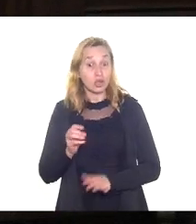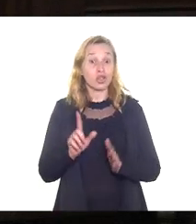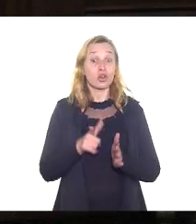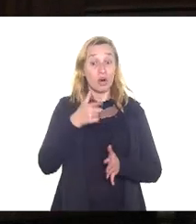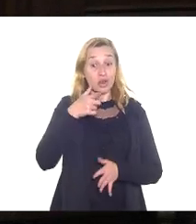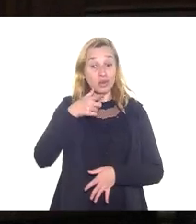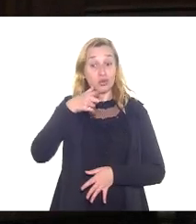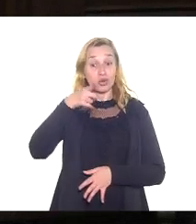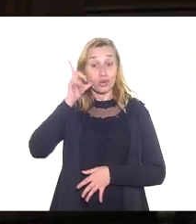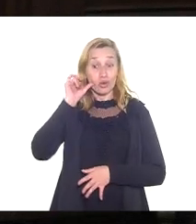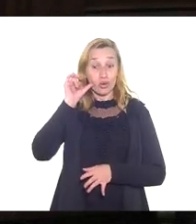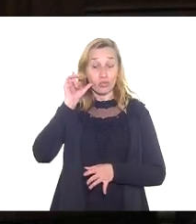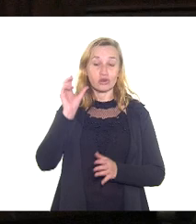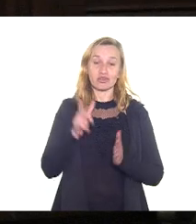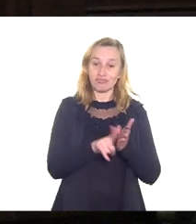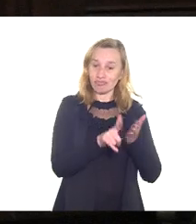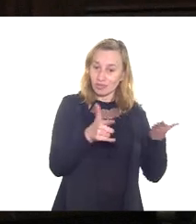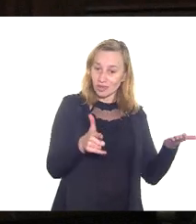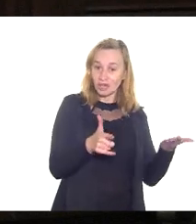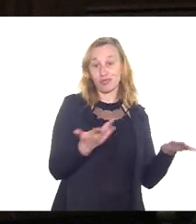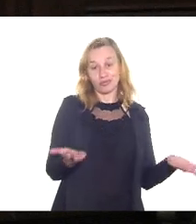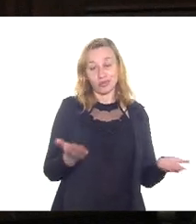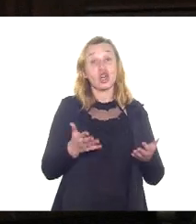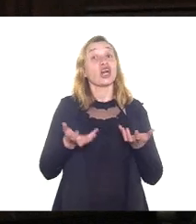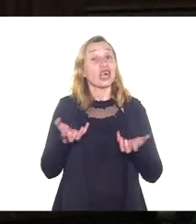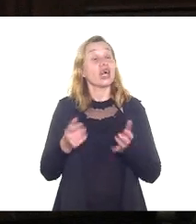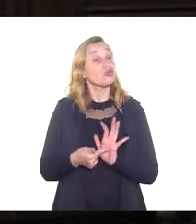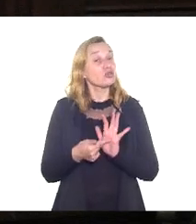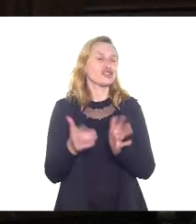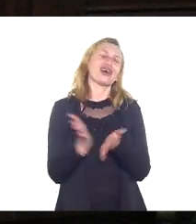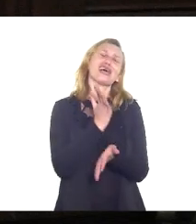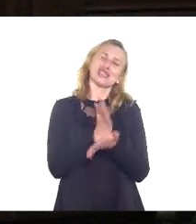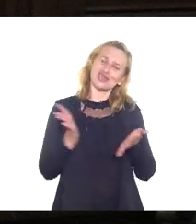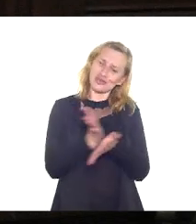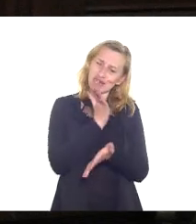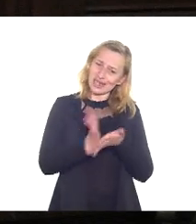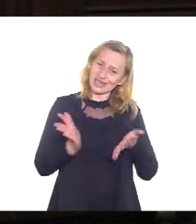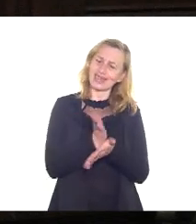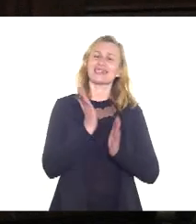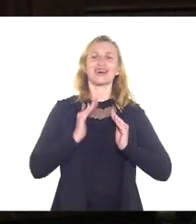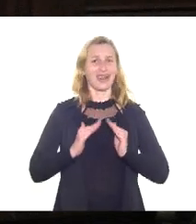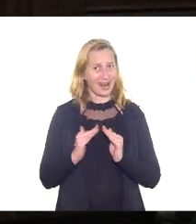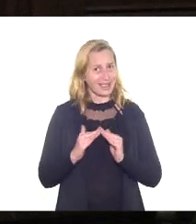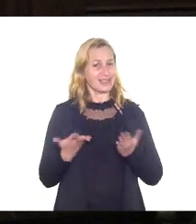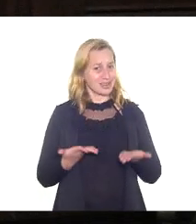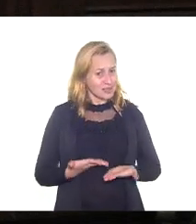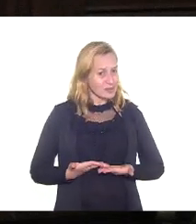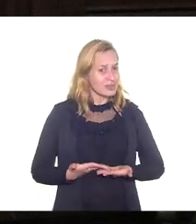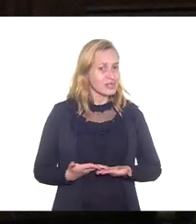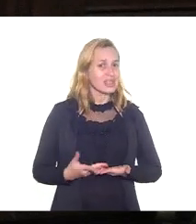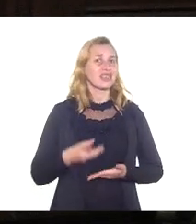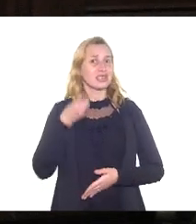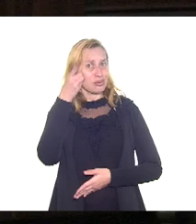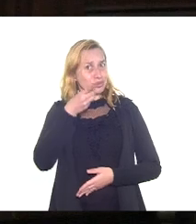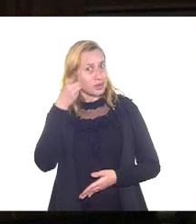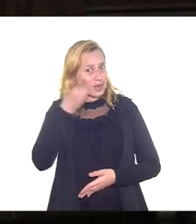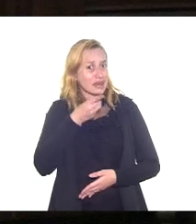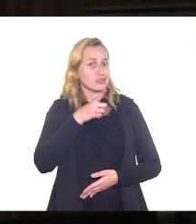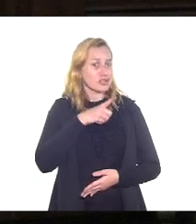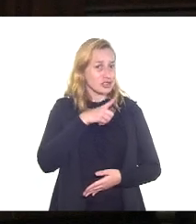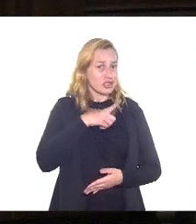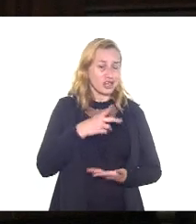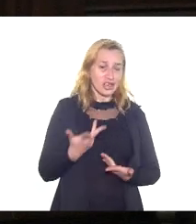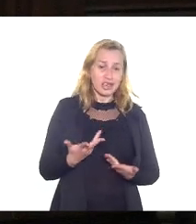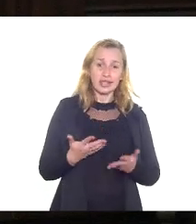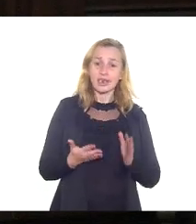ontem. Então, só querendo mostrar que muitas vezes essa casa e deputados